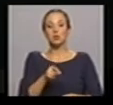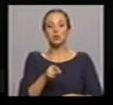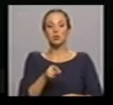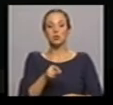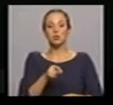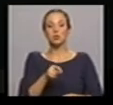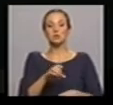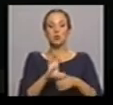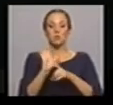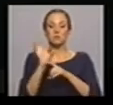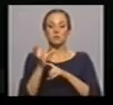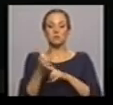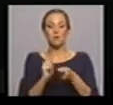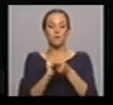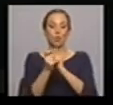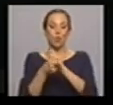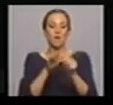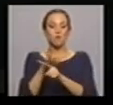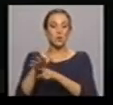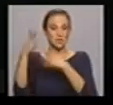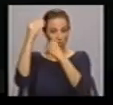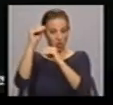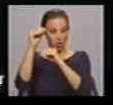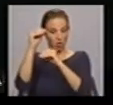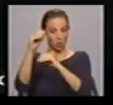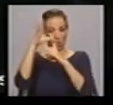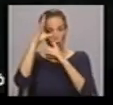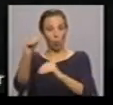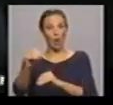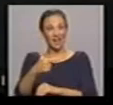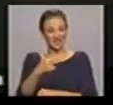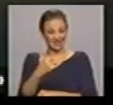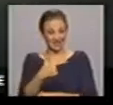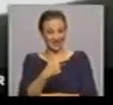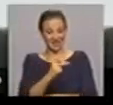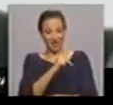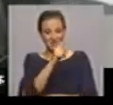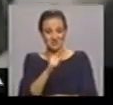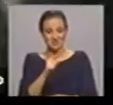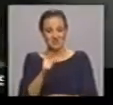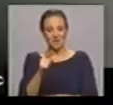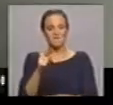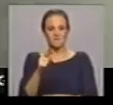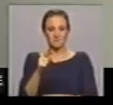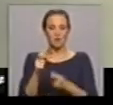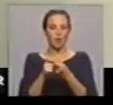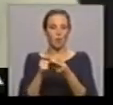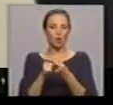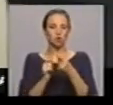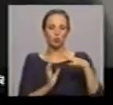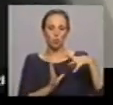sofreu um impulso gravitacional dado pela Lua Titã, que a atirou para órbitas, para mergulhos, digamos assim, cada vez mais próximos do